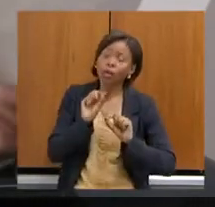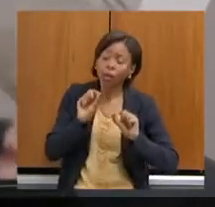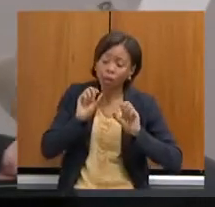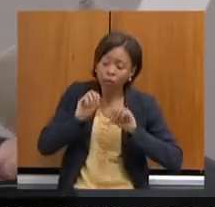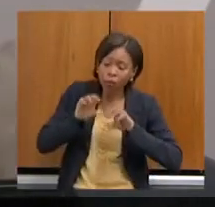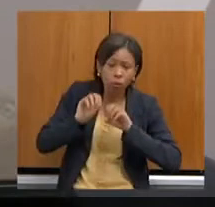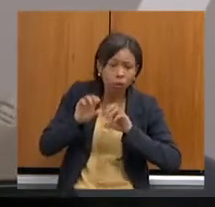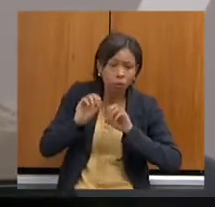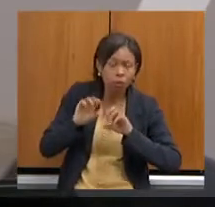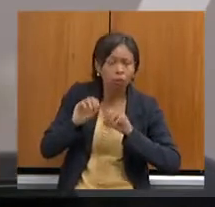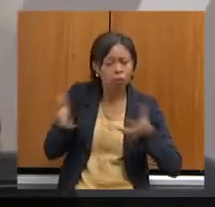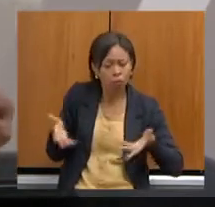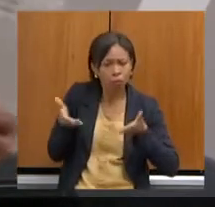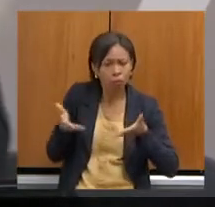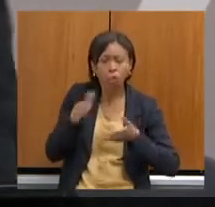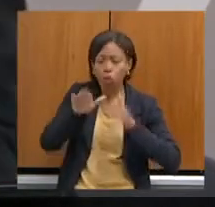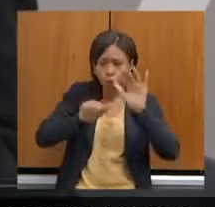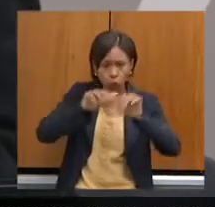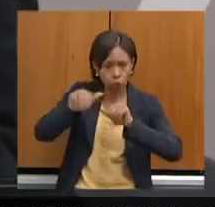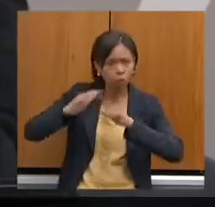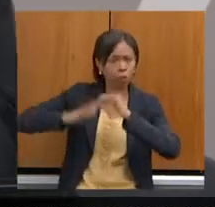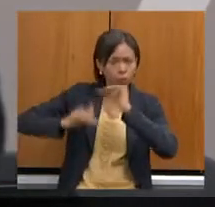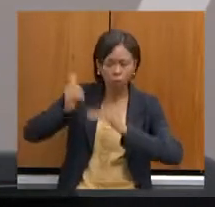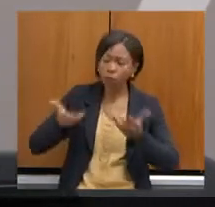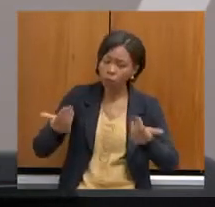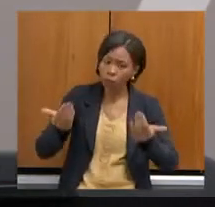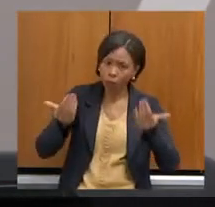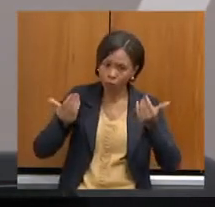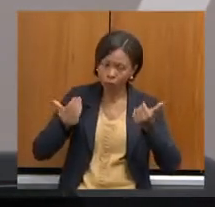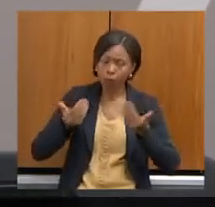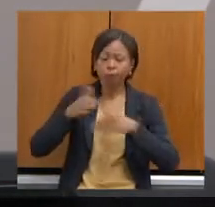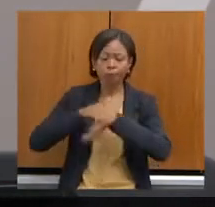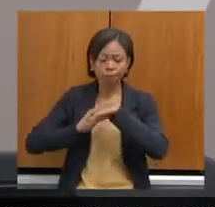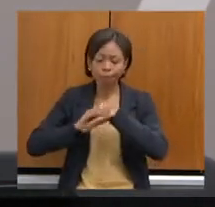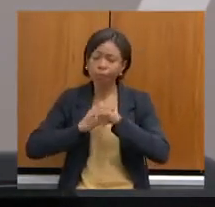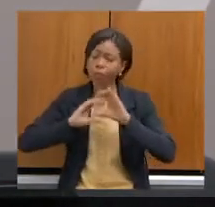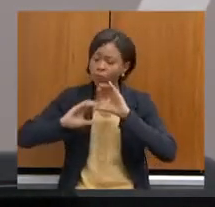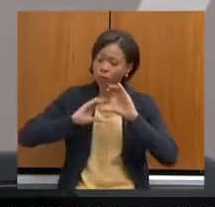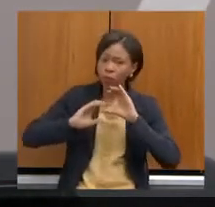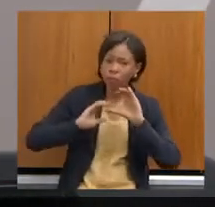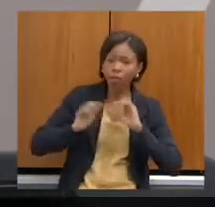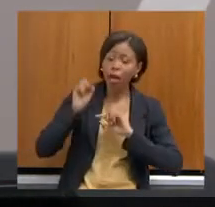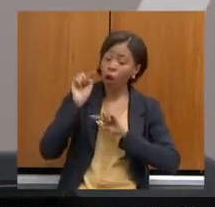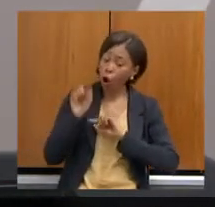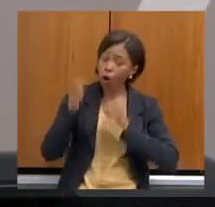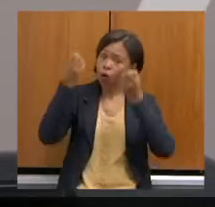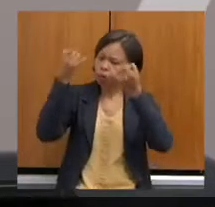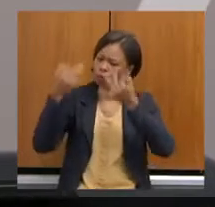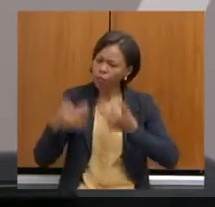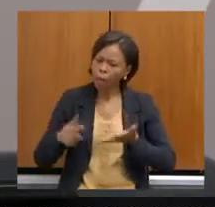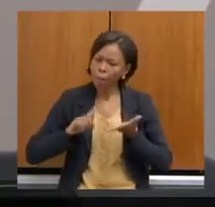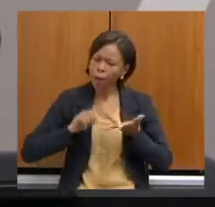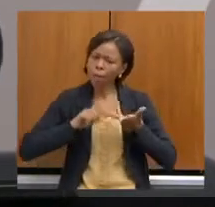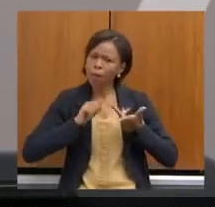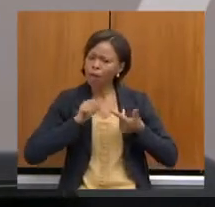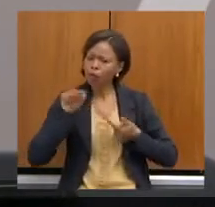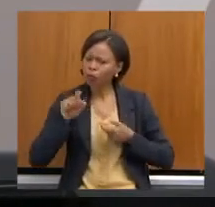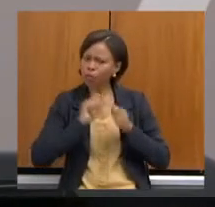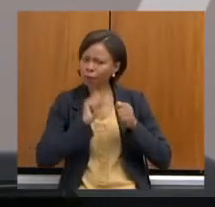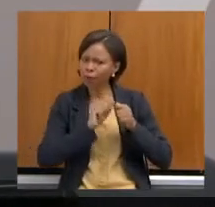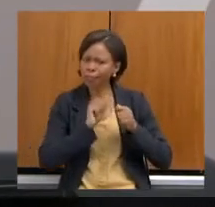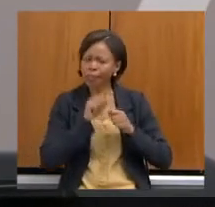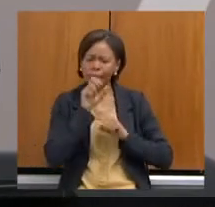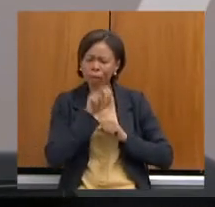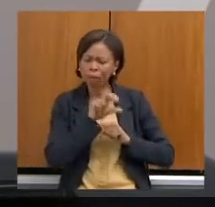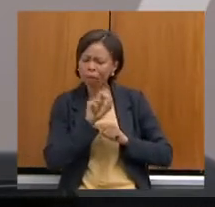chamou os produtores vamos conversar só isso que você tá fazendo aqui está produzindo essa substância